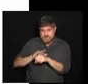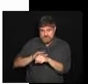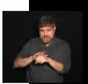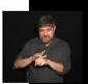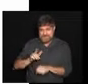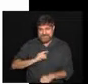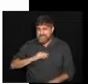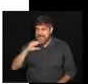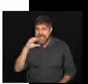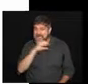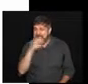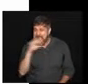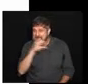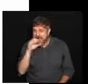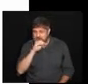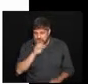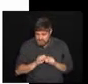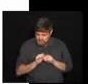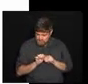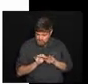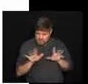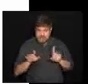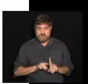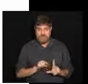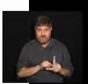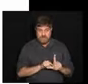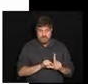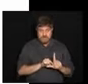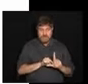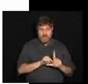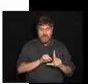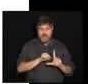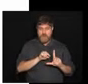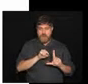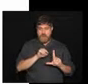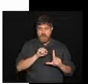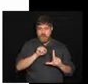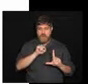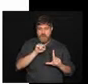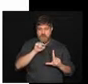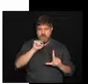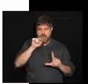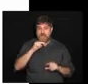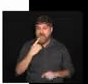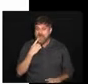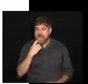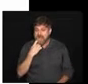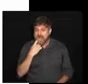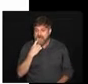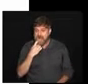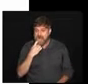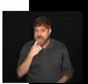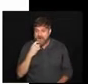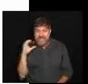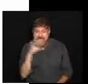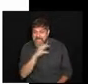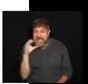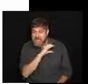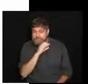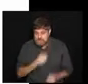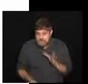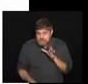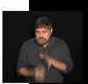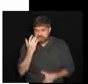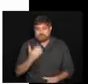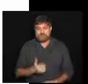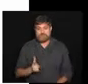de rapidamente ter aquela curva mostrada ali em vermelho, ela é muito rápida.